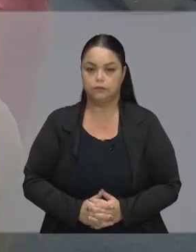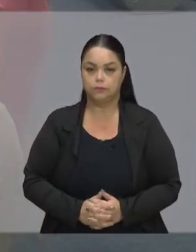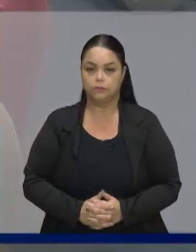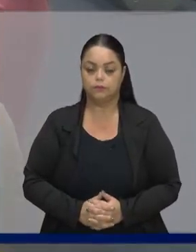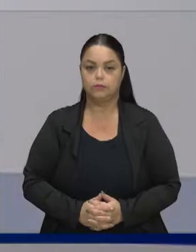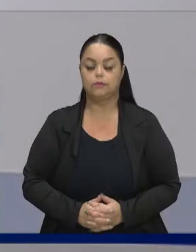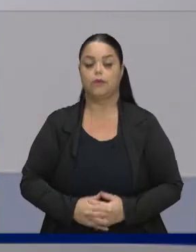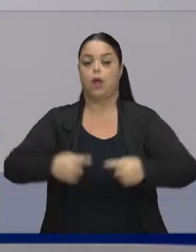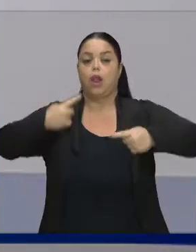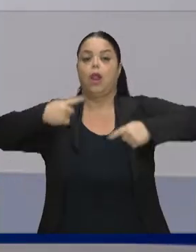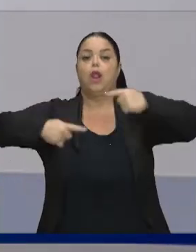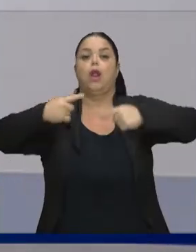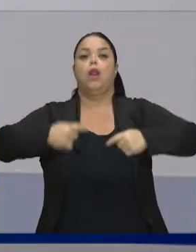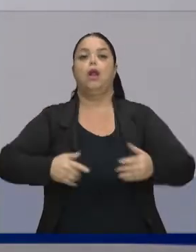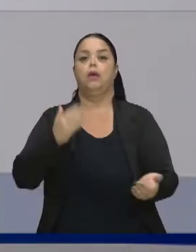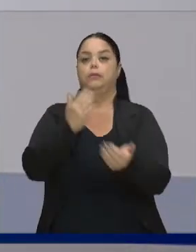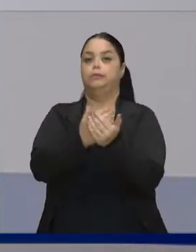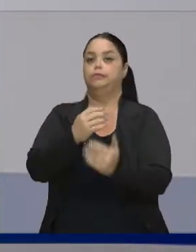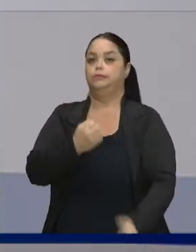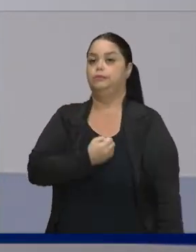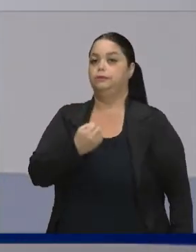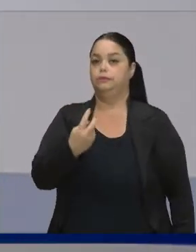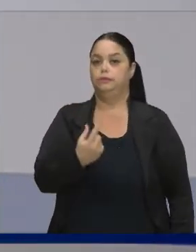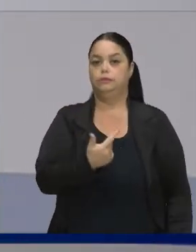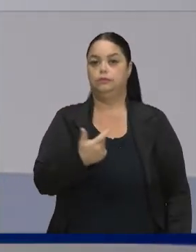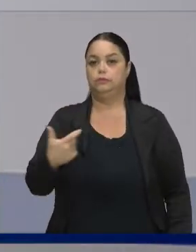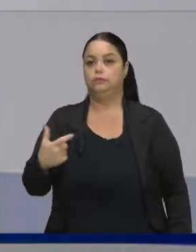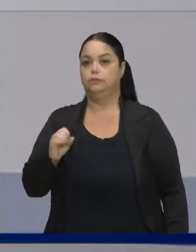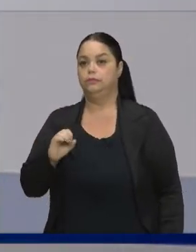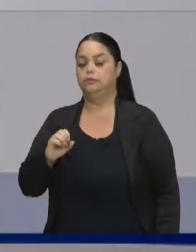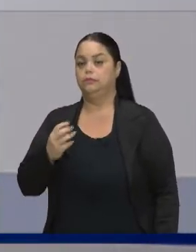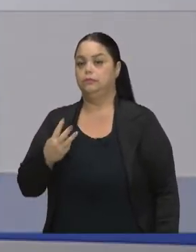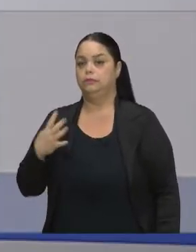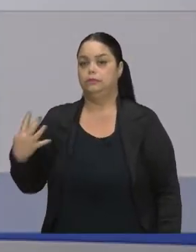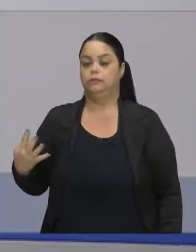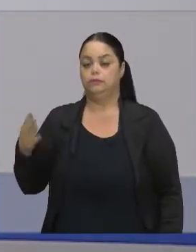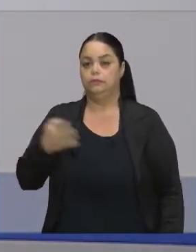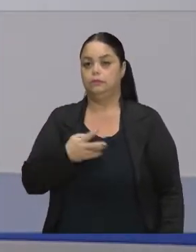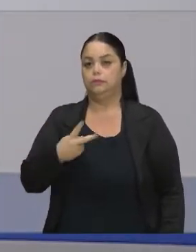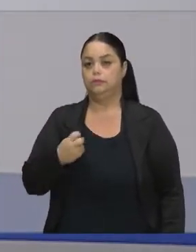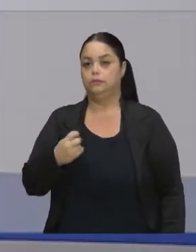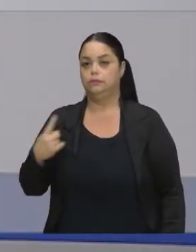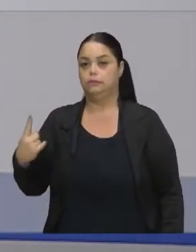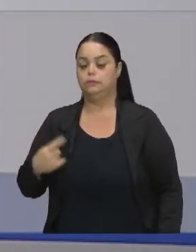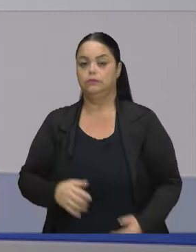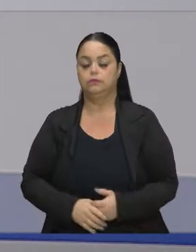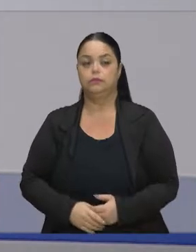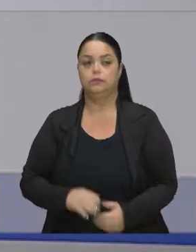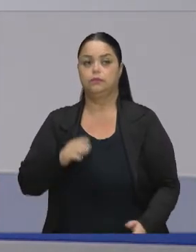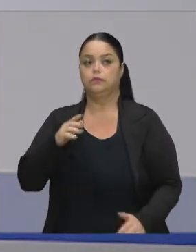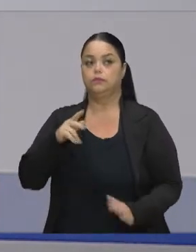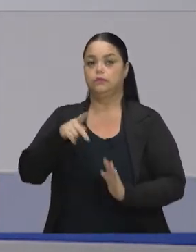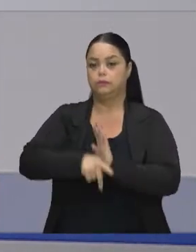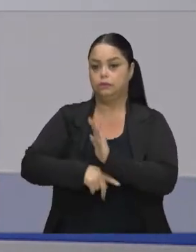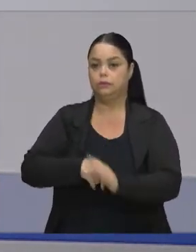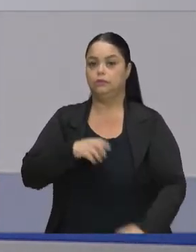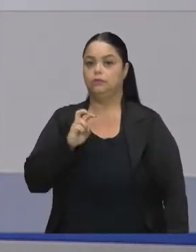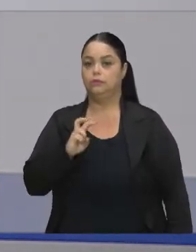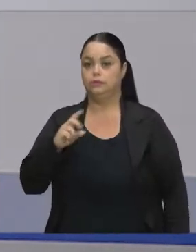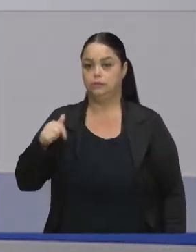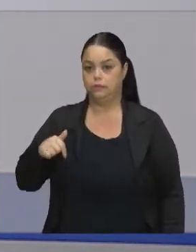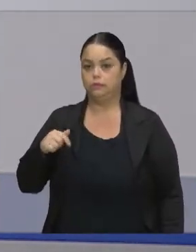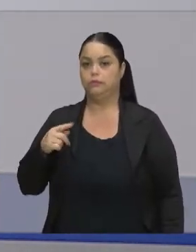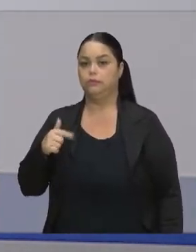Em discussão, o processo número 12034 de 2021. Projeto de lei